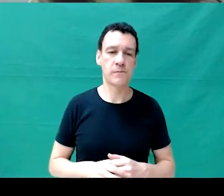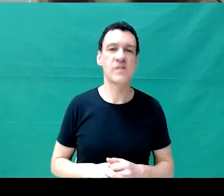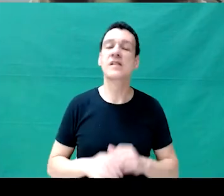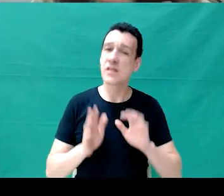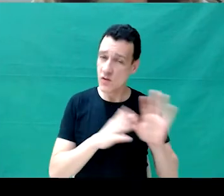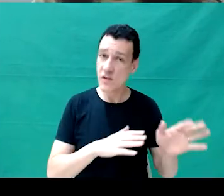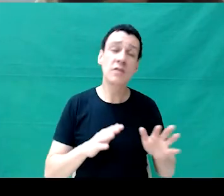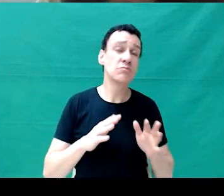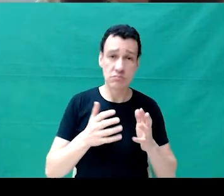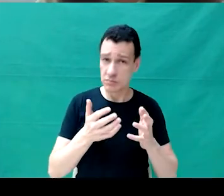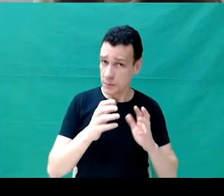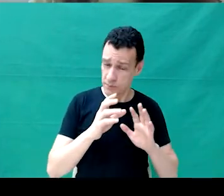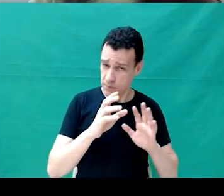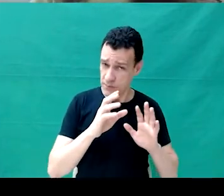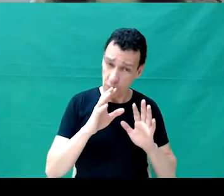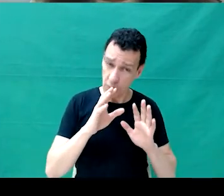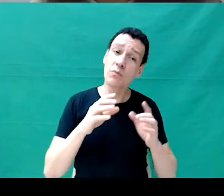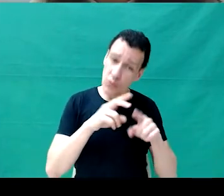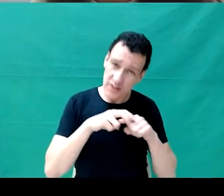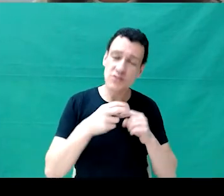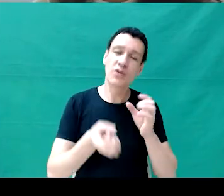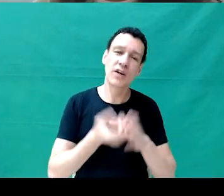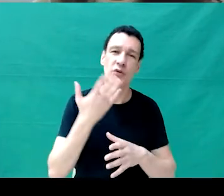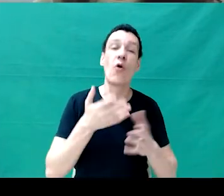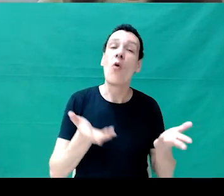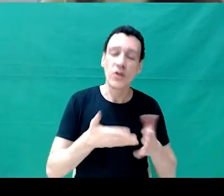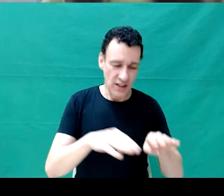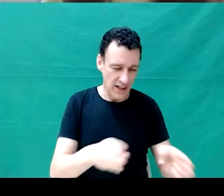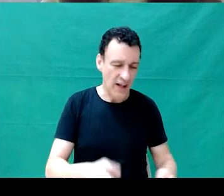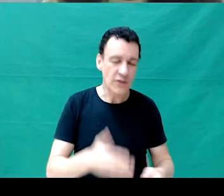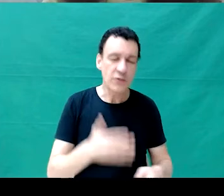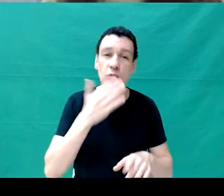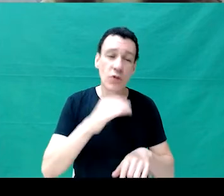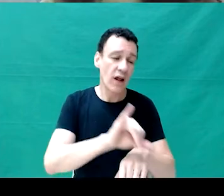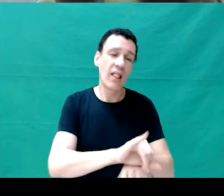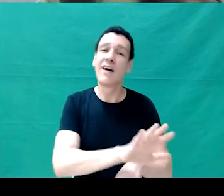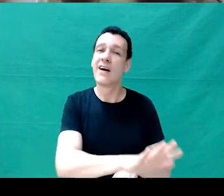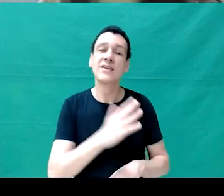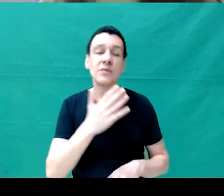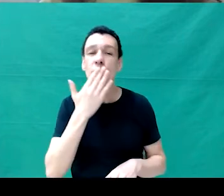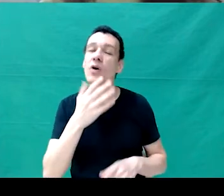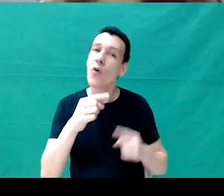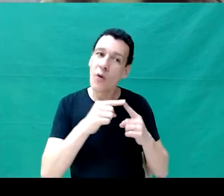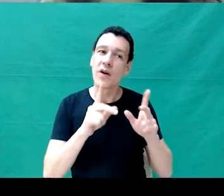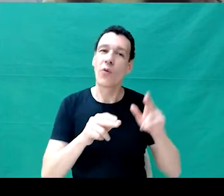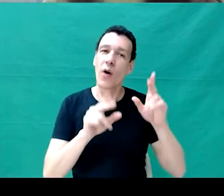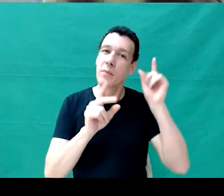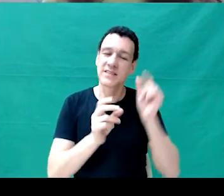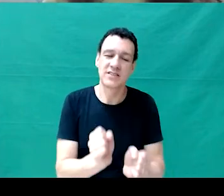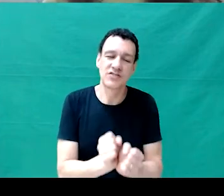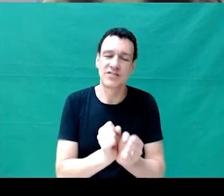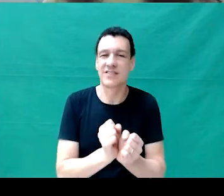negócio. Fala trem. Mas não fala criado mudo. Porque não é legal. Então, troca o termo,